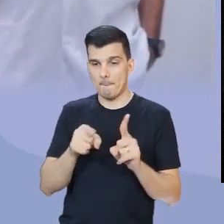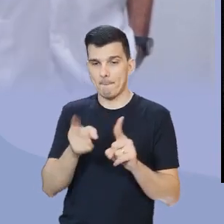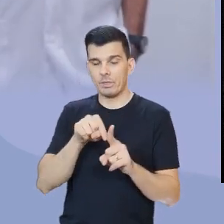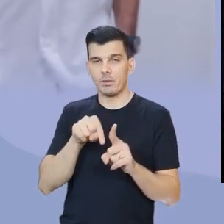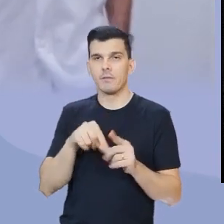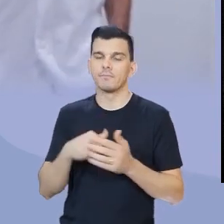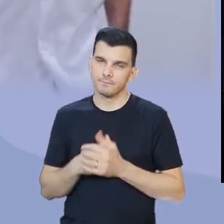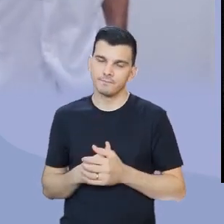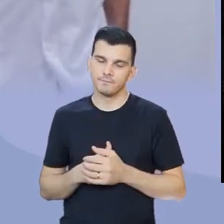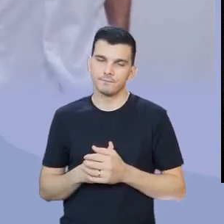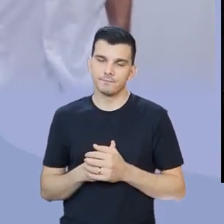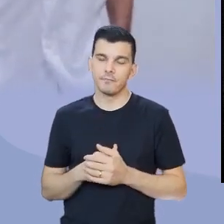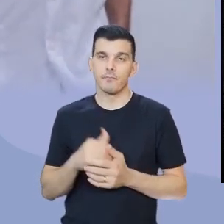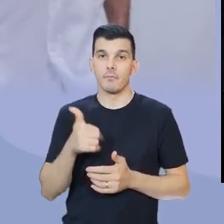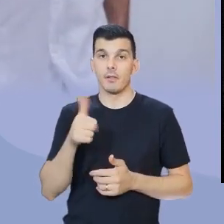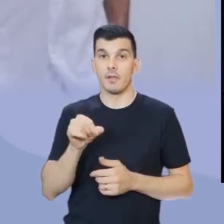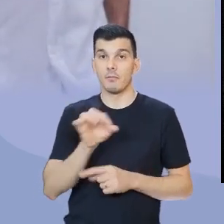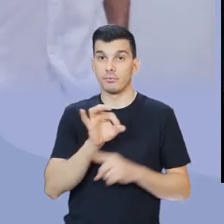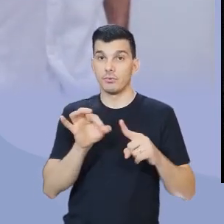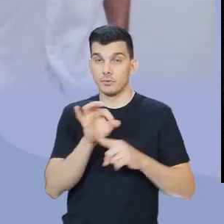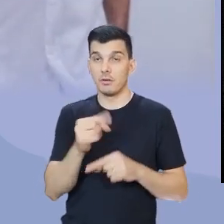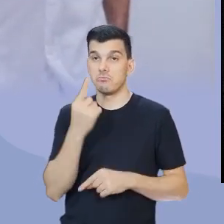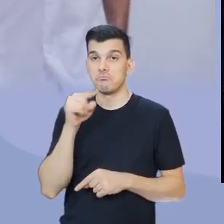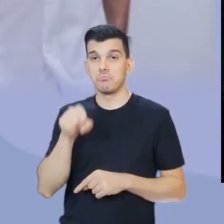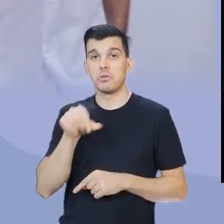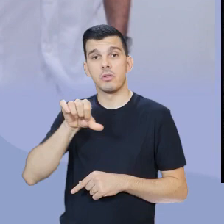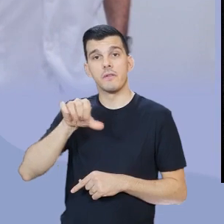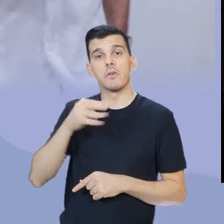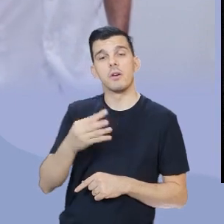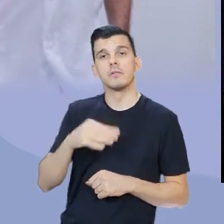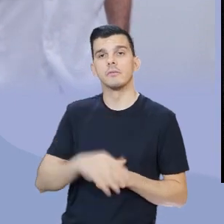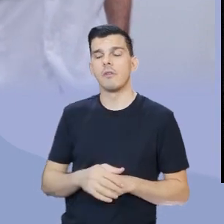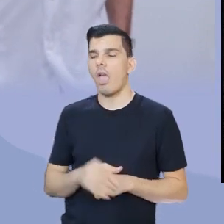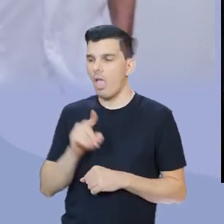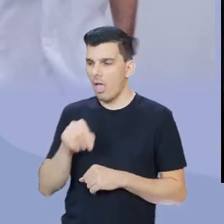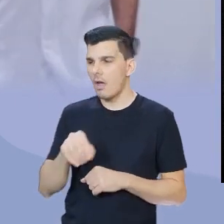para trás. 10% de 1,94 é